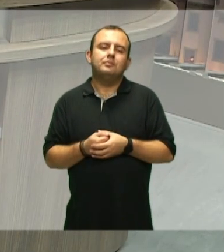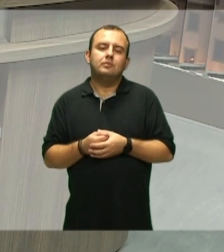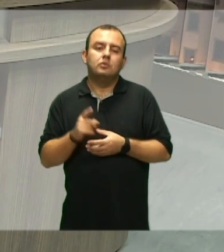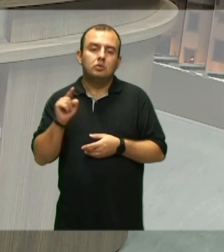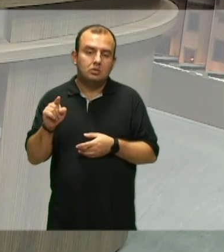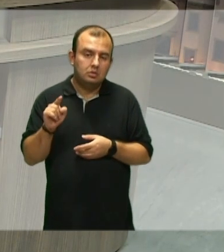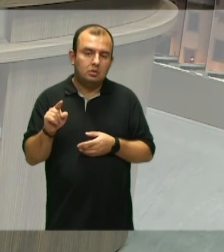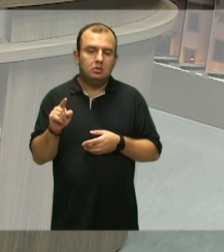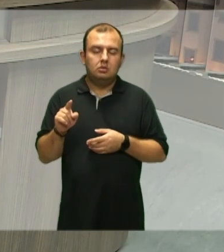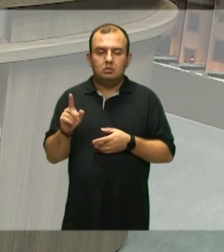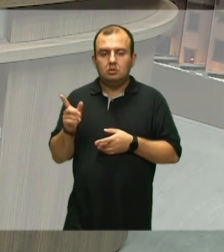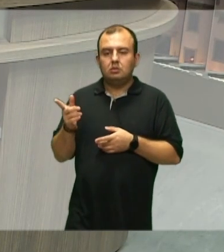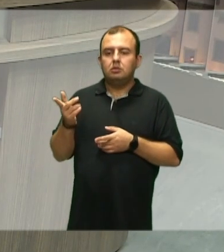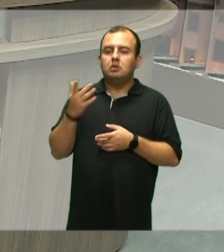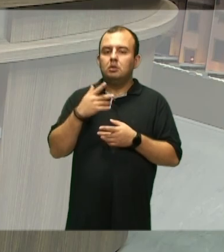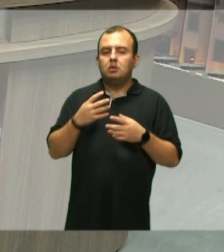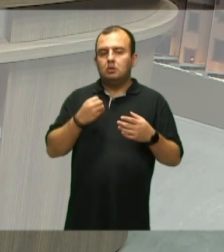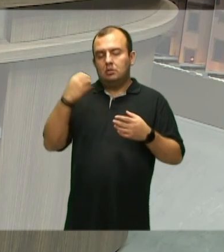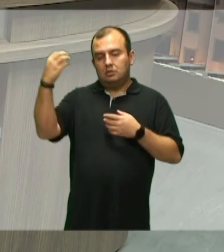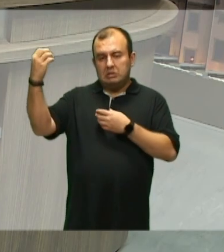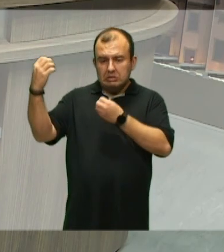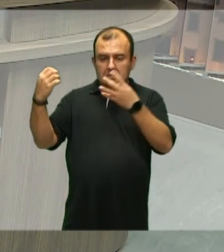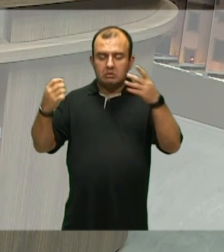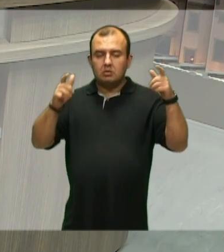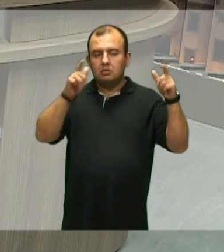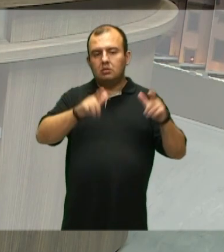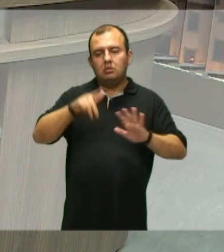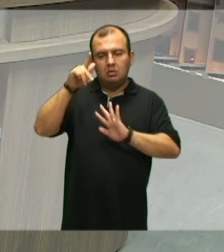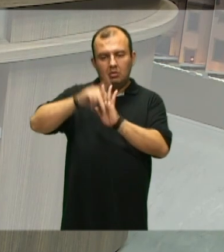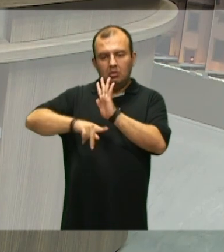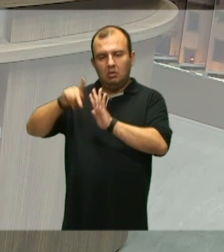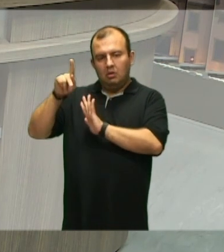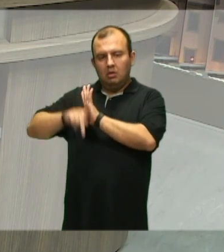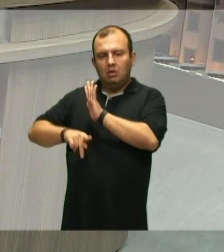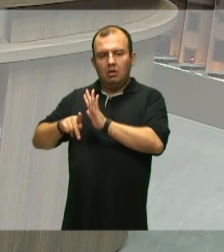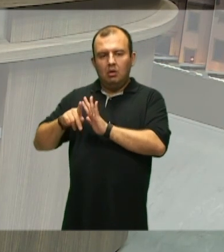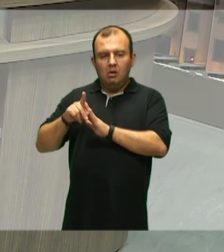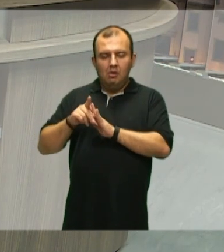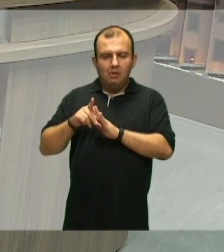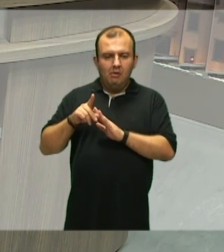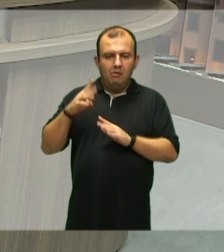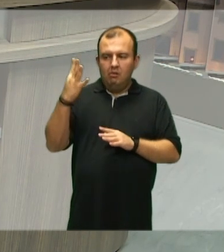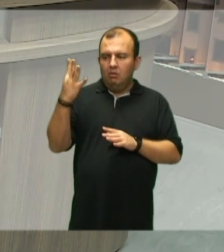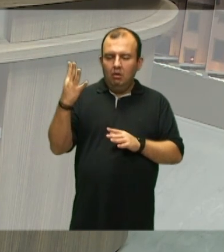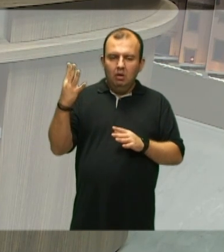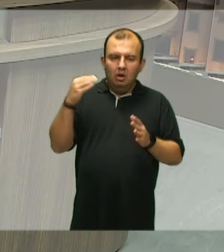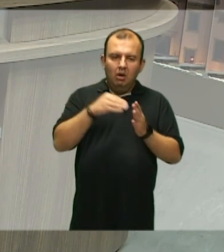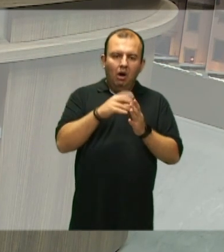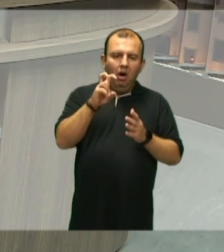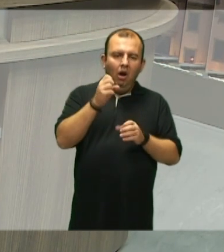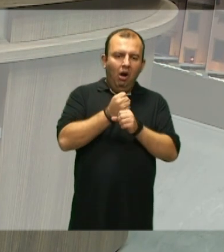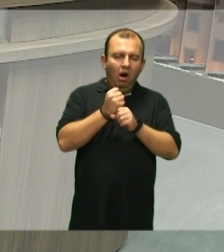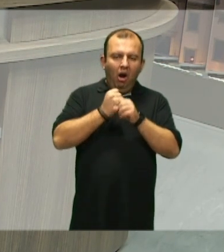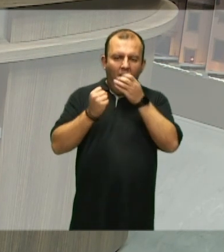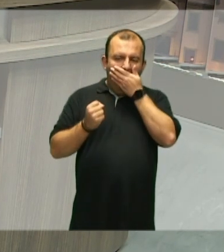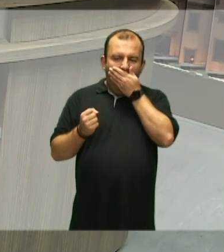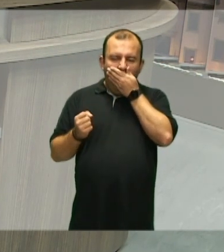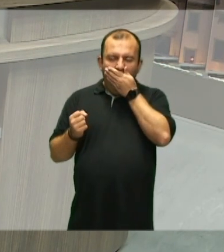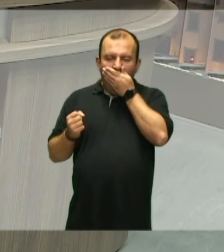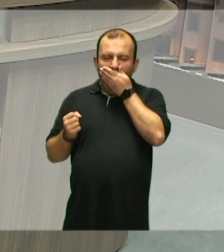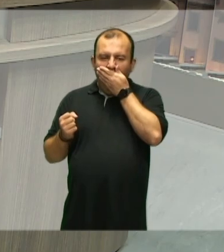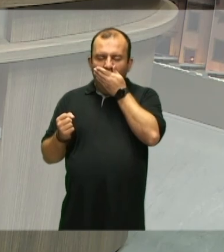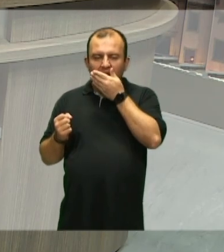Quando vocês, né, você falou que viaja bastante, tem um projeto aí de pelo menos de 4 a 5 anos com o mesmo espetáculo,